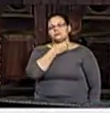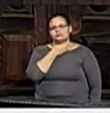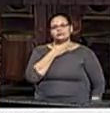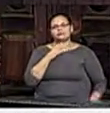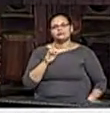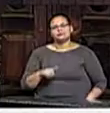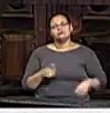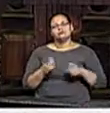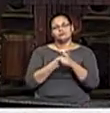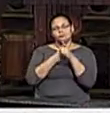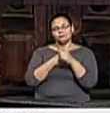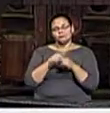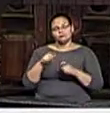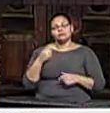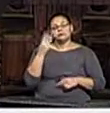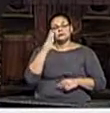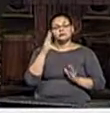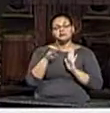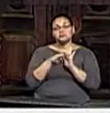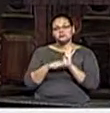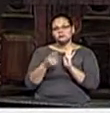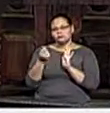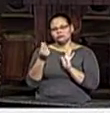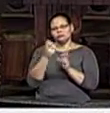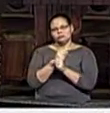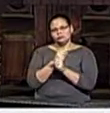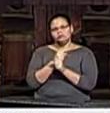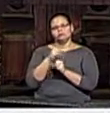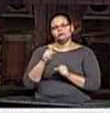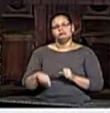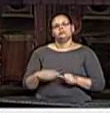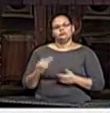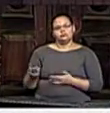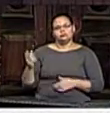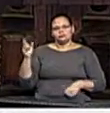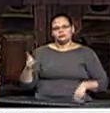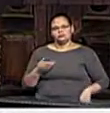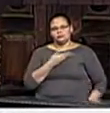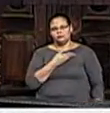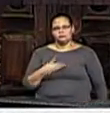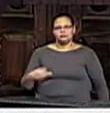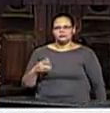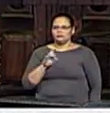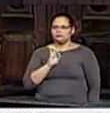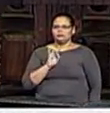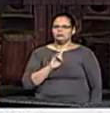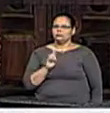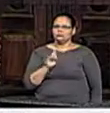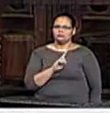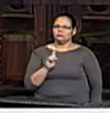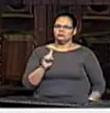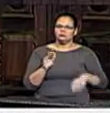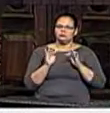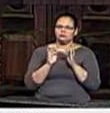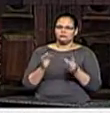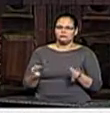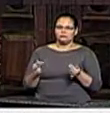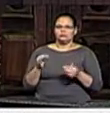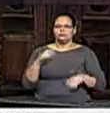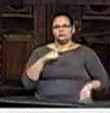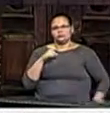trazer números que justifiquem o tamanho das medidas que o governo está propondo. E não simplesmente estarmos aqui